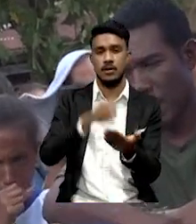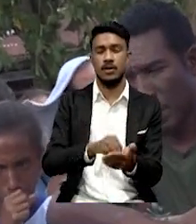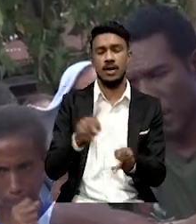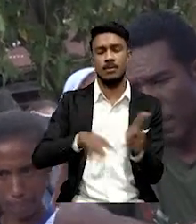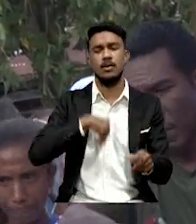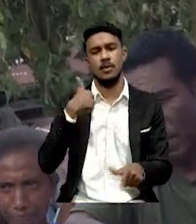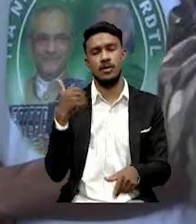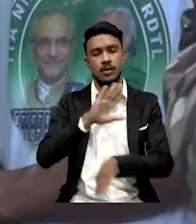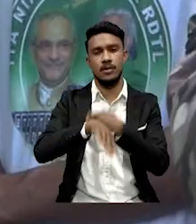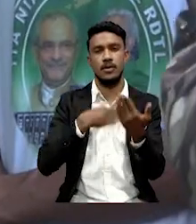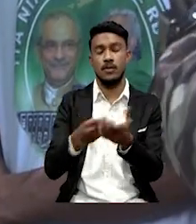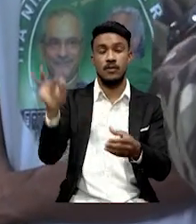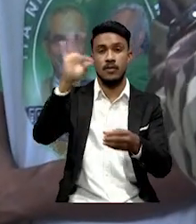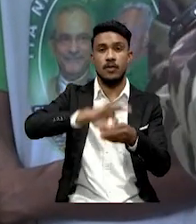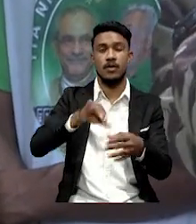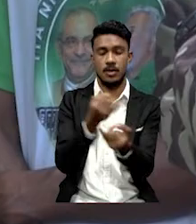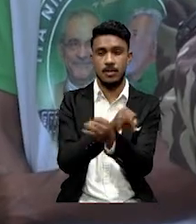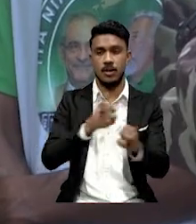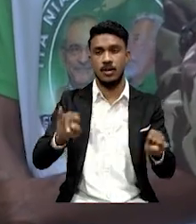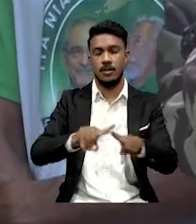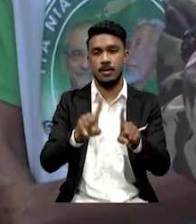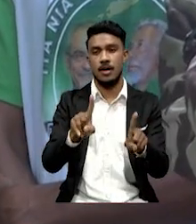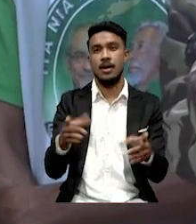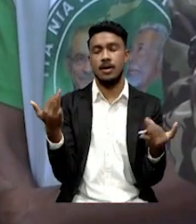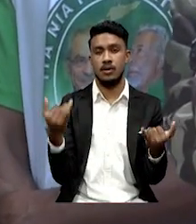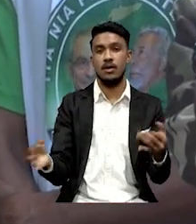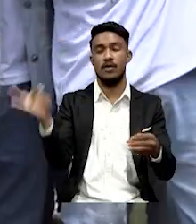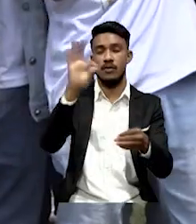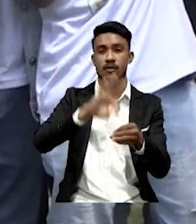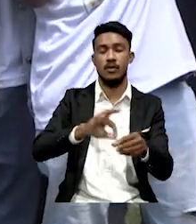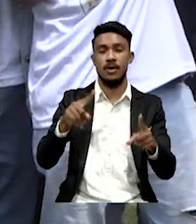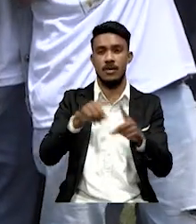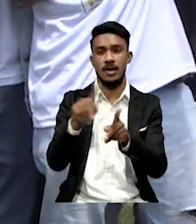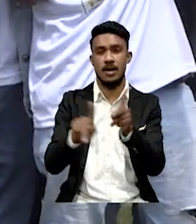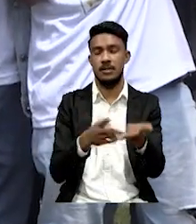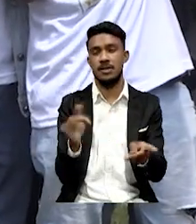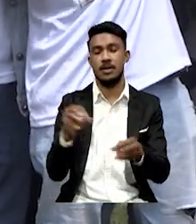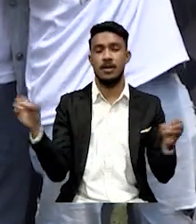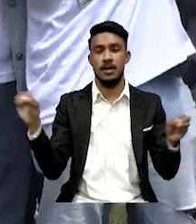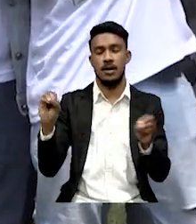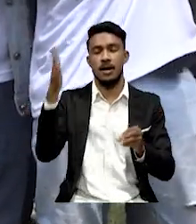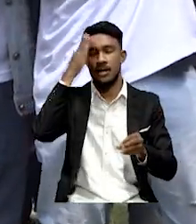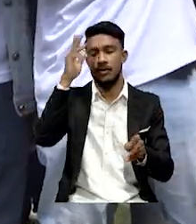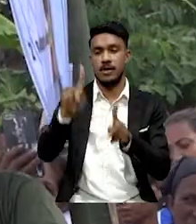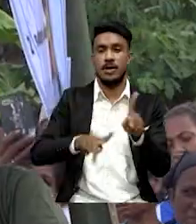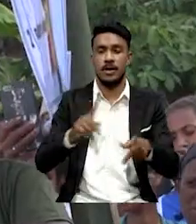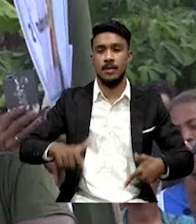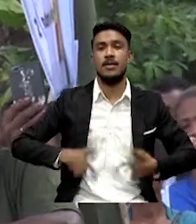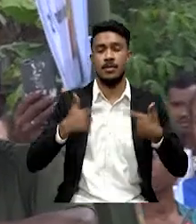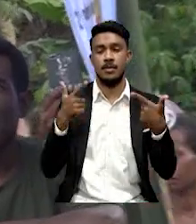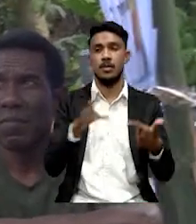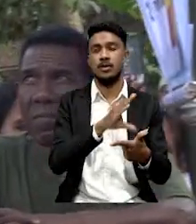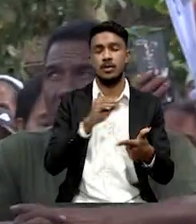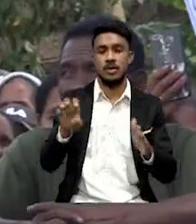rasikan mai be agora vota hodi hasai ema sir nebe nunka interesse ba estado no povo. Salva dia estado